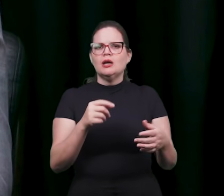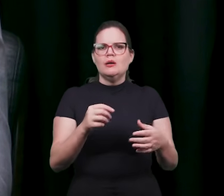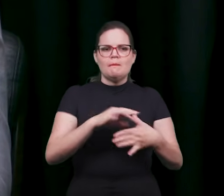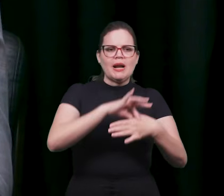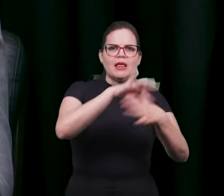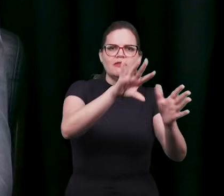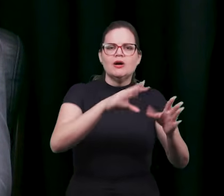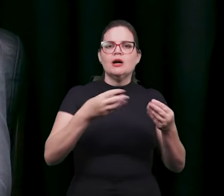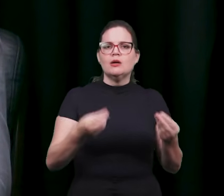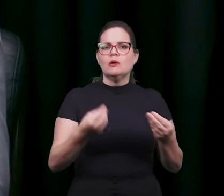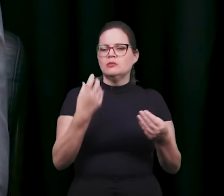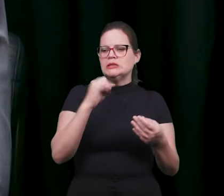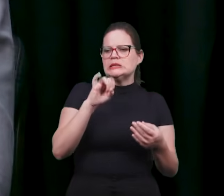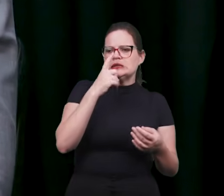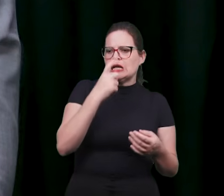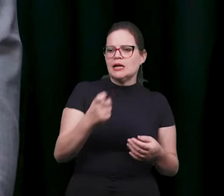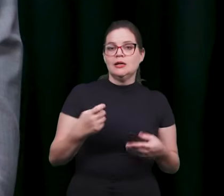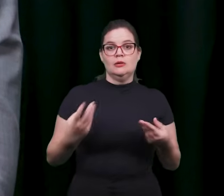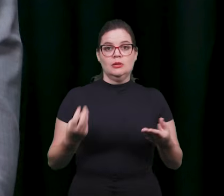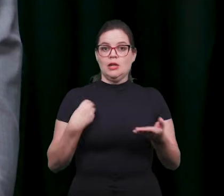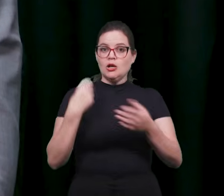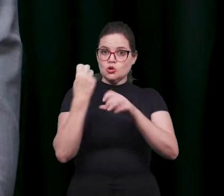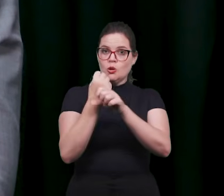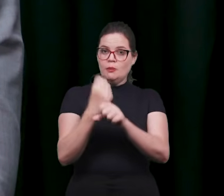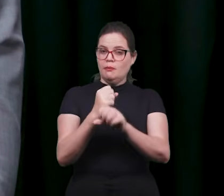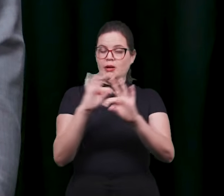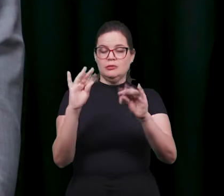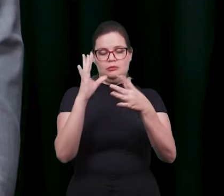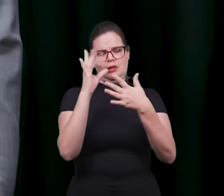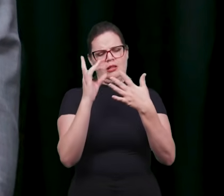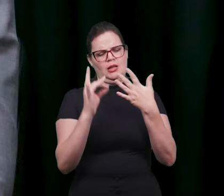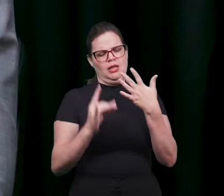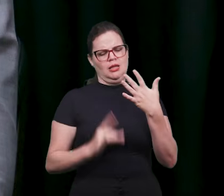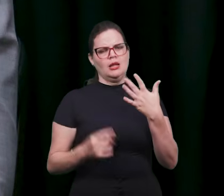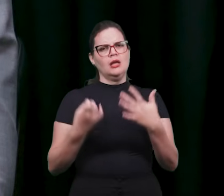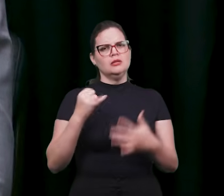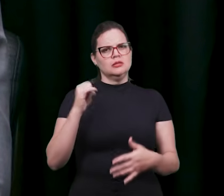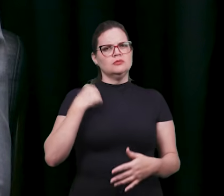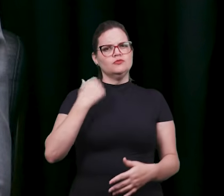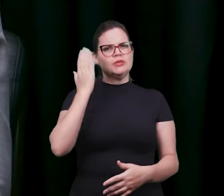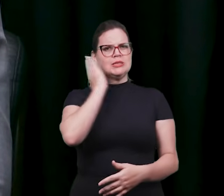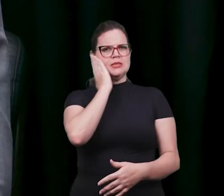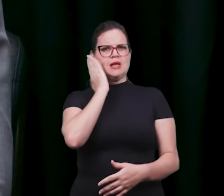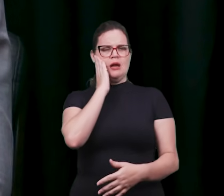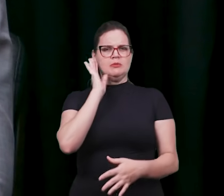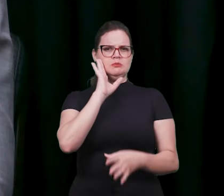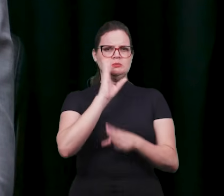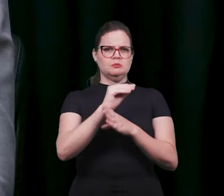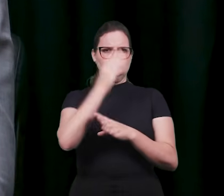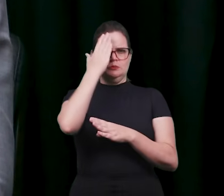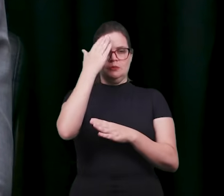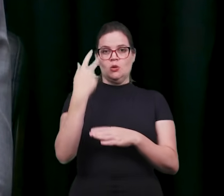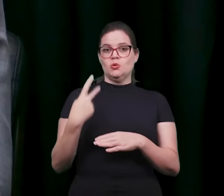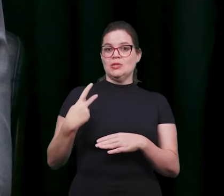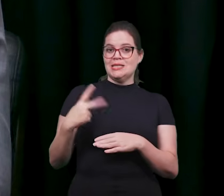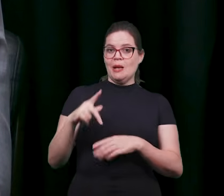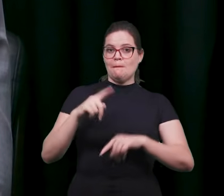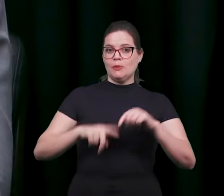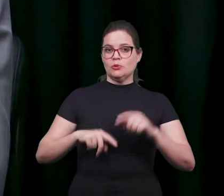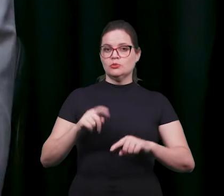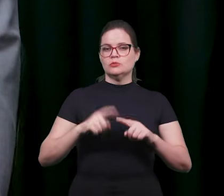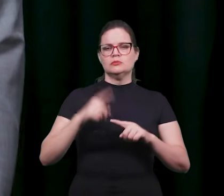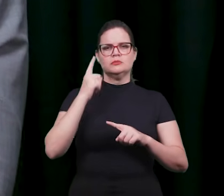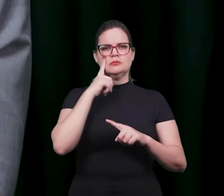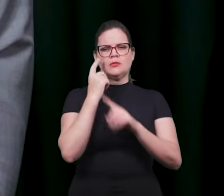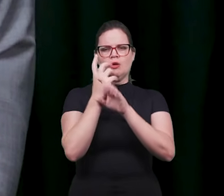ter, o que pode estragar. Então, quando você pega e entende qual que é o seu produto e você mensura ele da forma